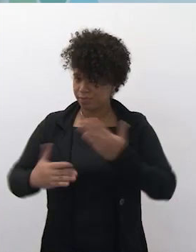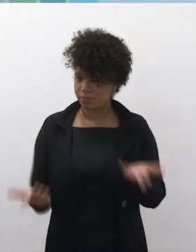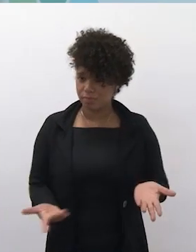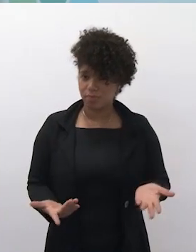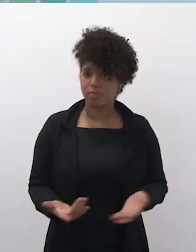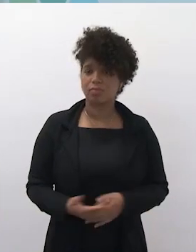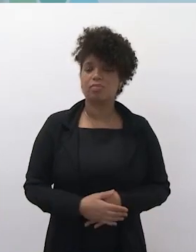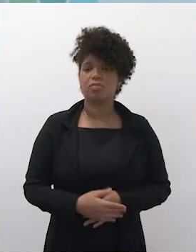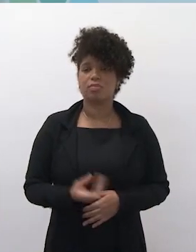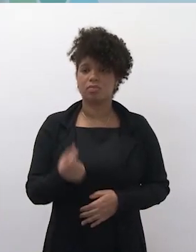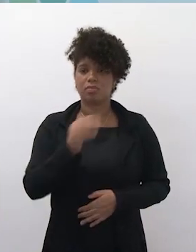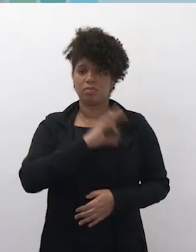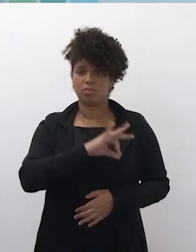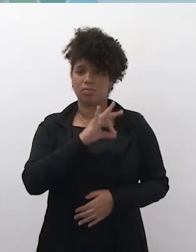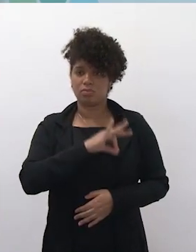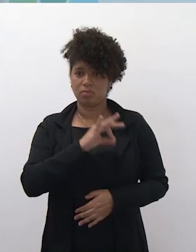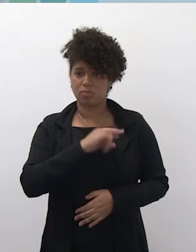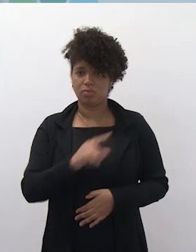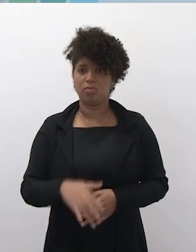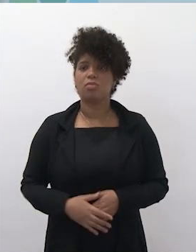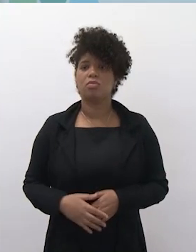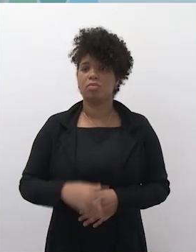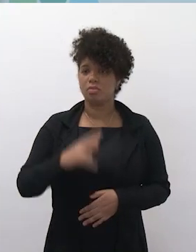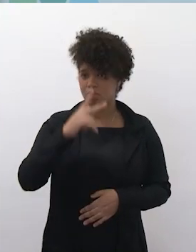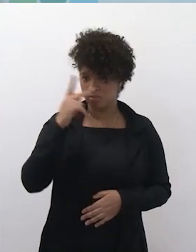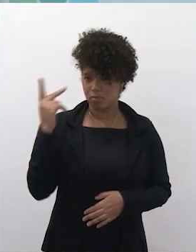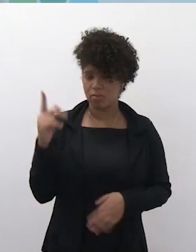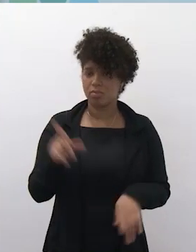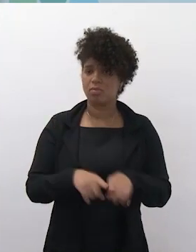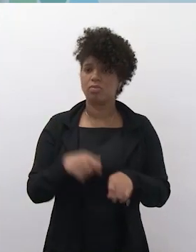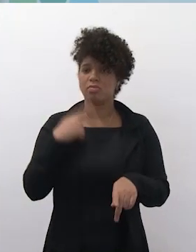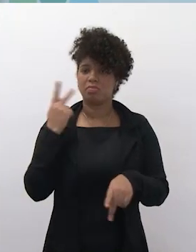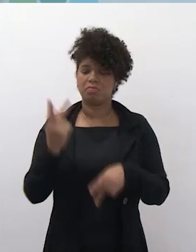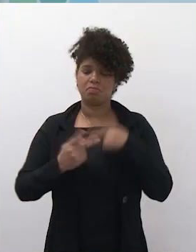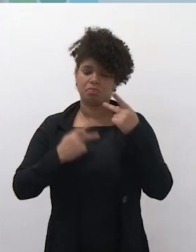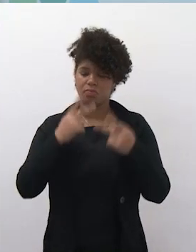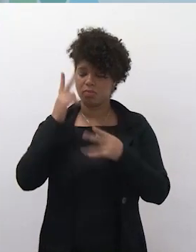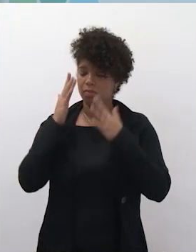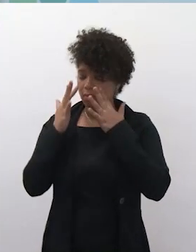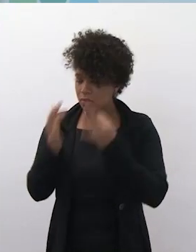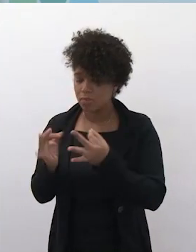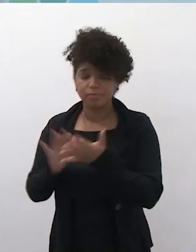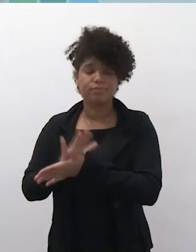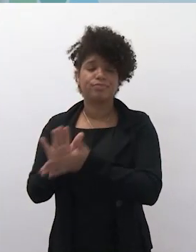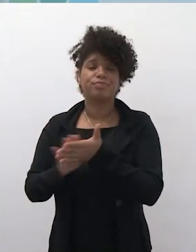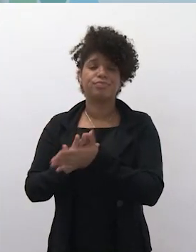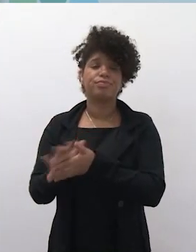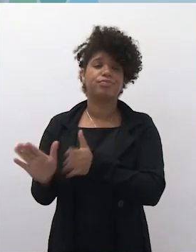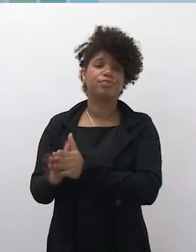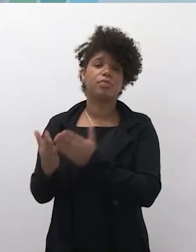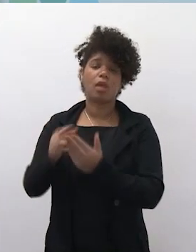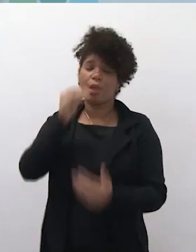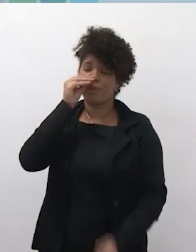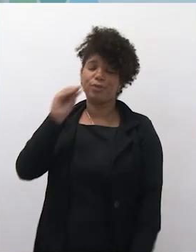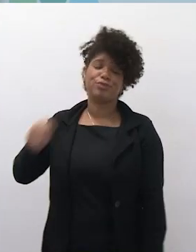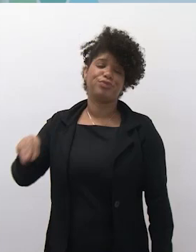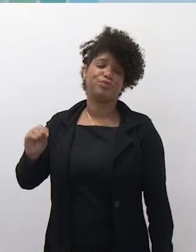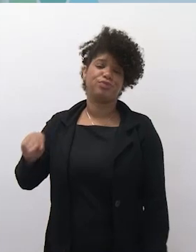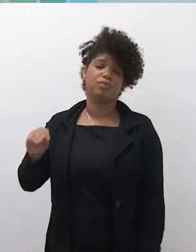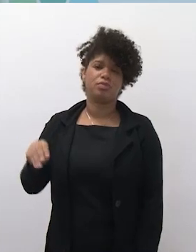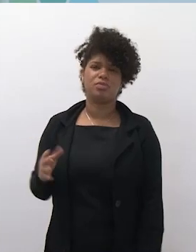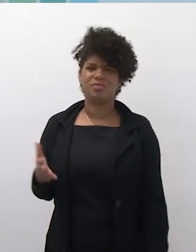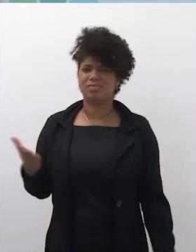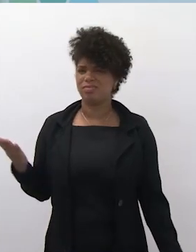renda. Muitas vozes que continuam não sendo ouvidas, né? Tipo, nem todas as vozes conseguem chegar onde